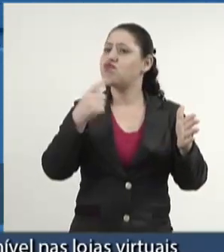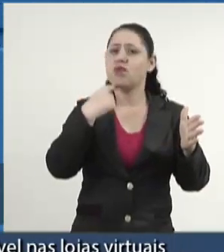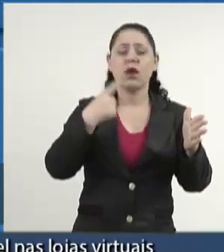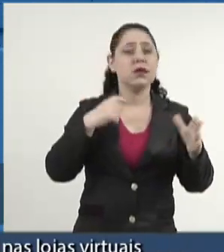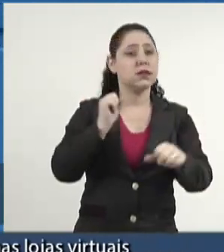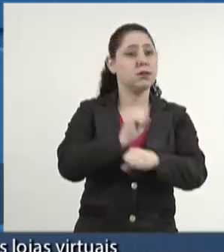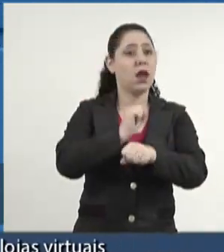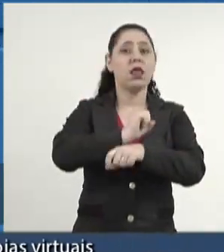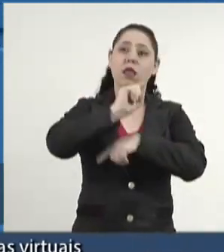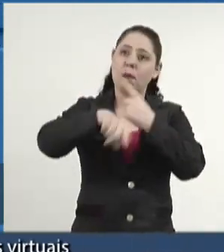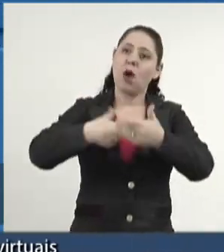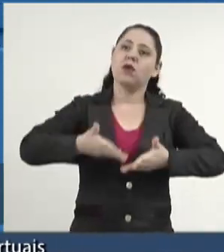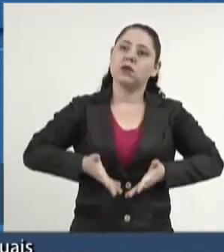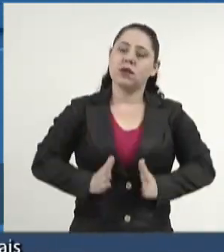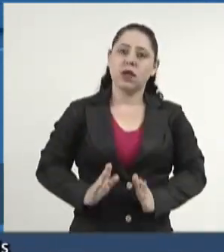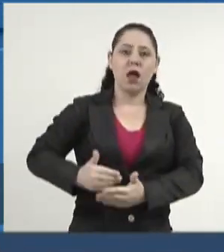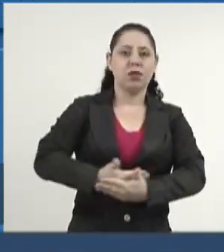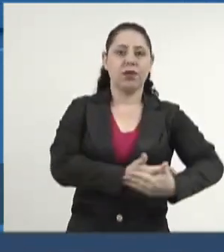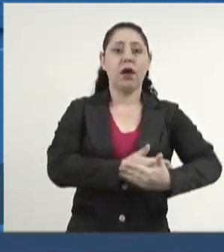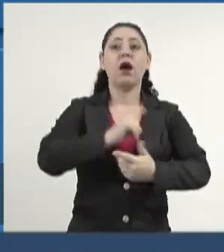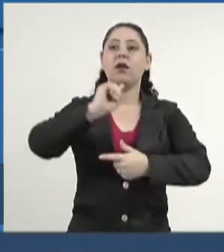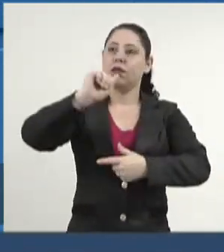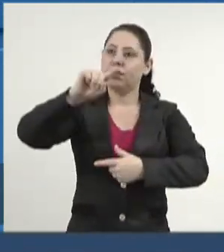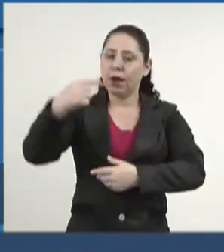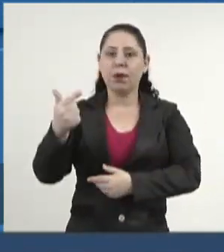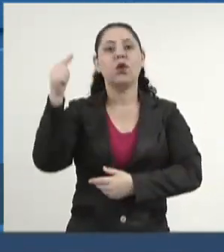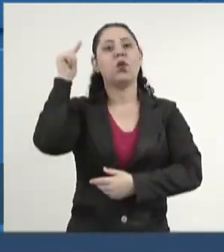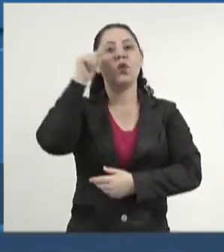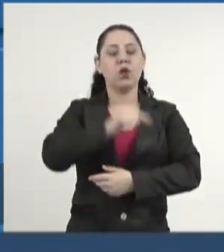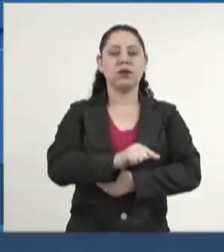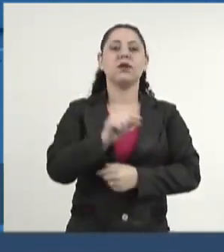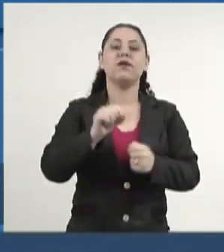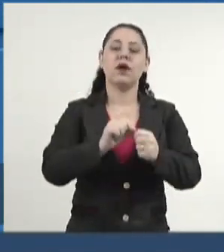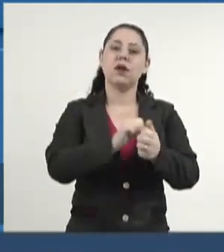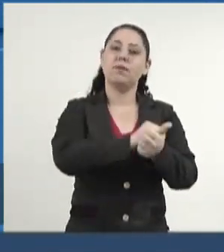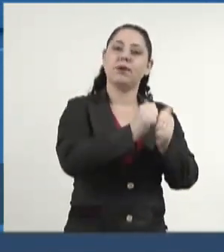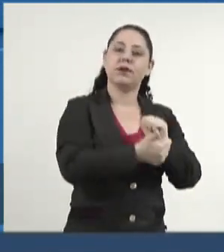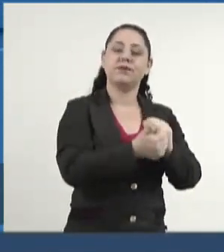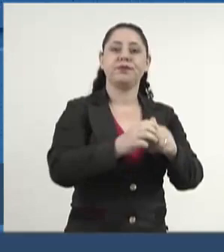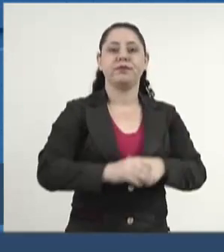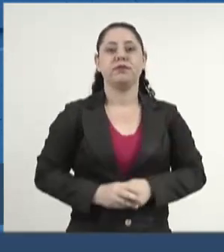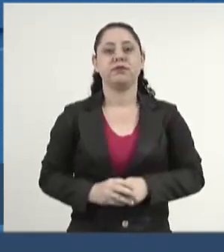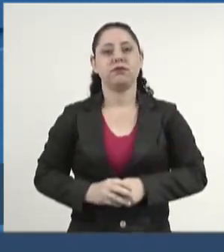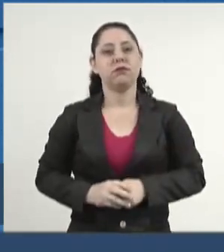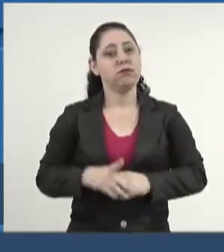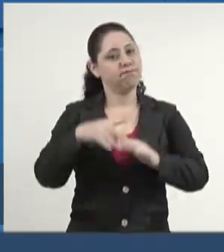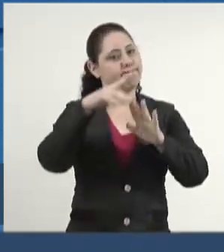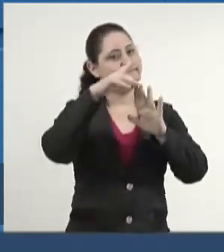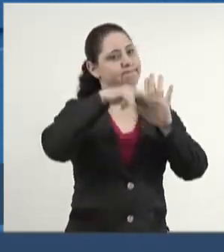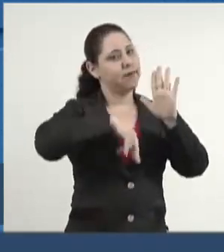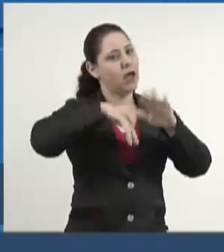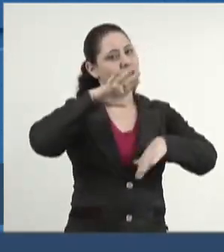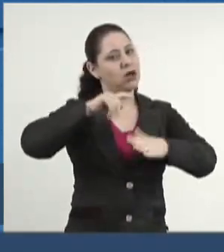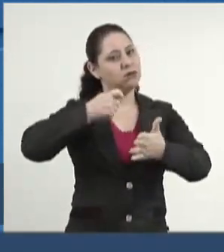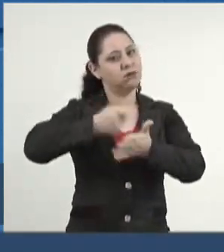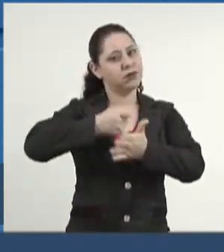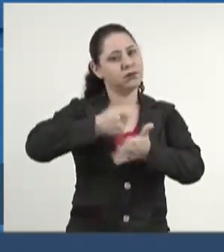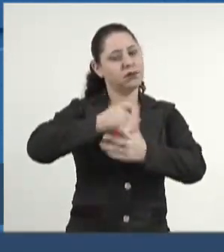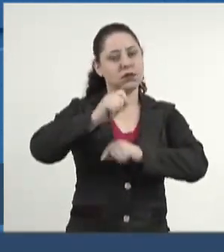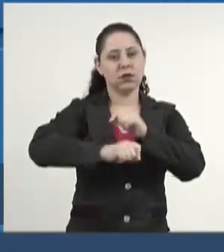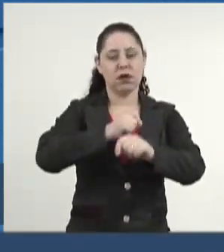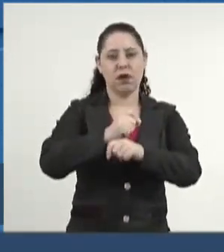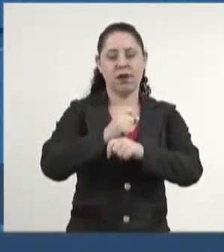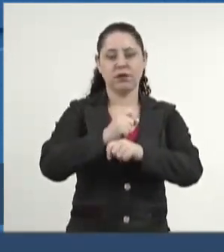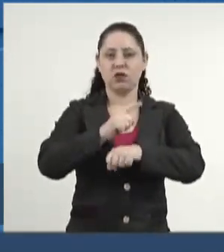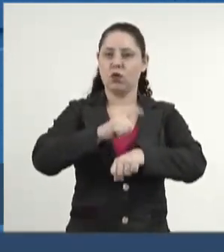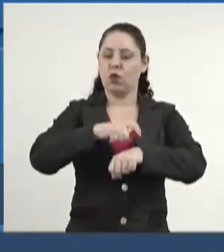esperar, para depois ela ganhar bebê, para ir realmente submeter ao teste físico. Então, esses regramentos, às vezes, exigem demais, principalmente